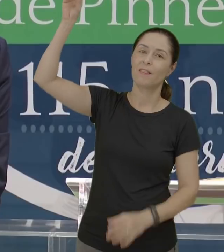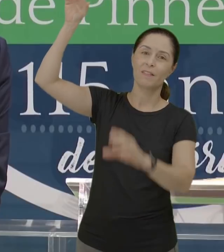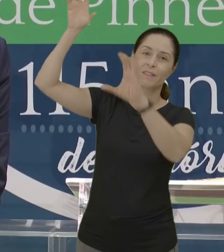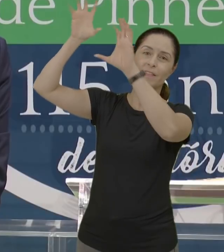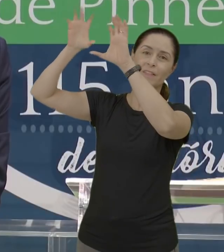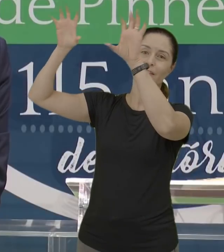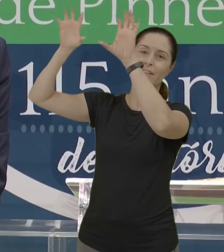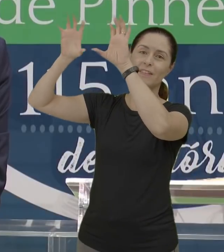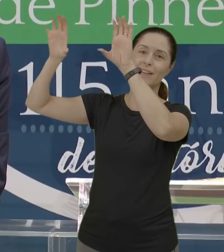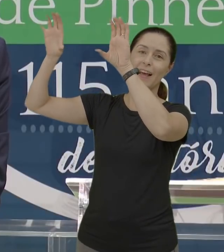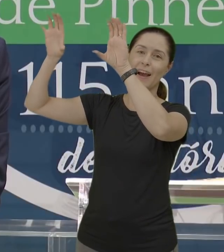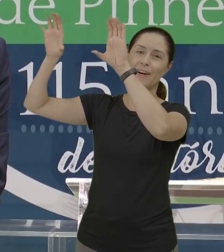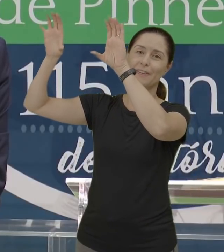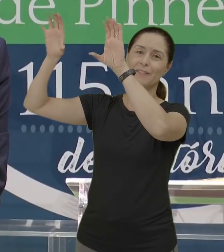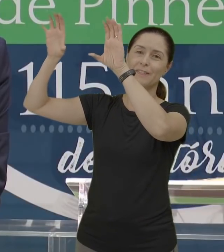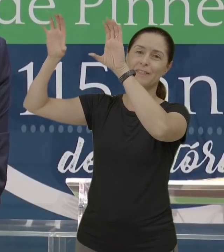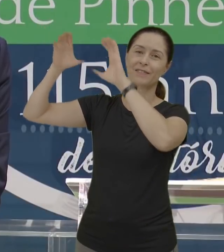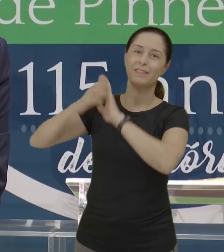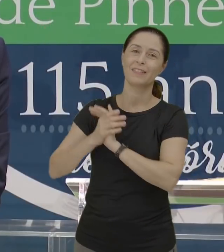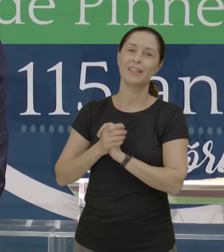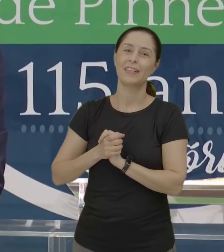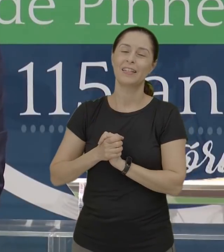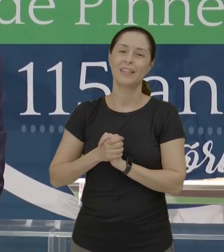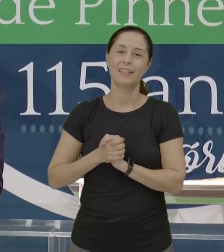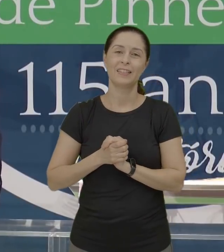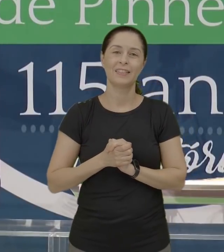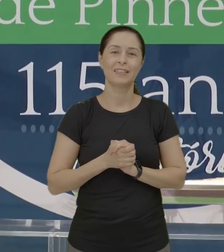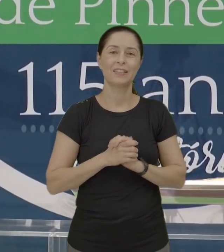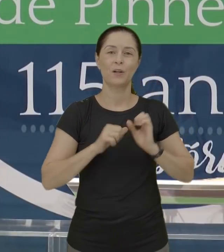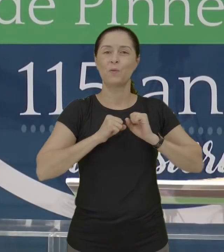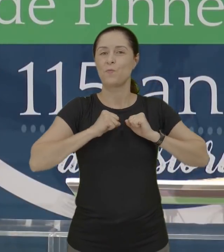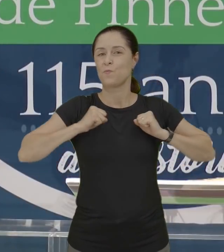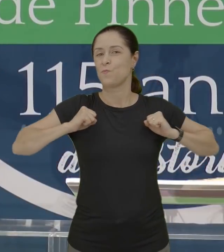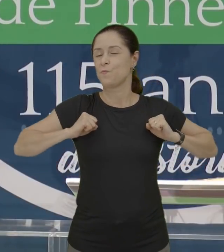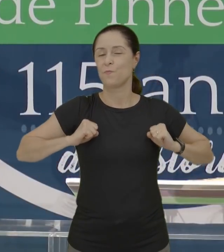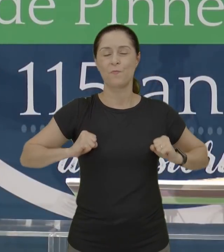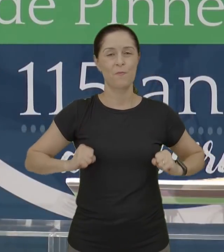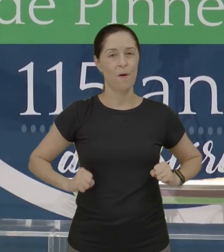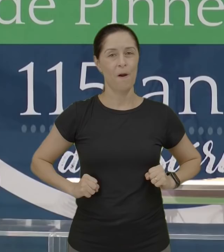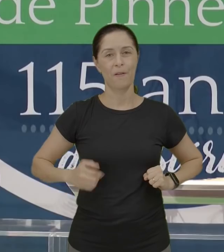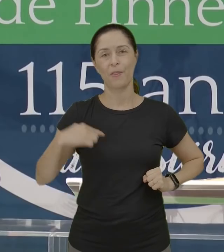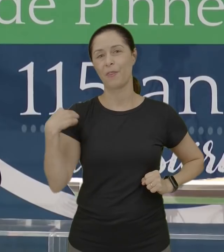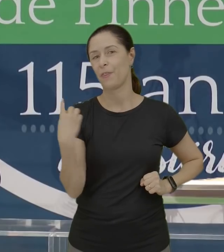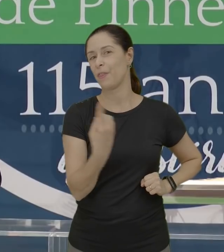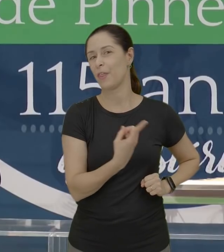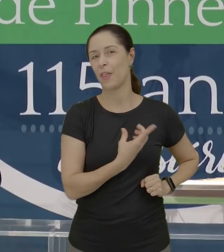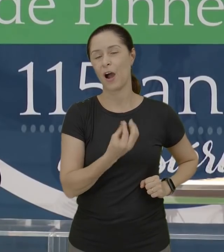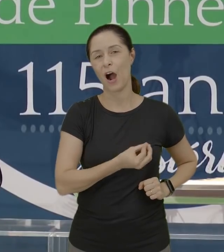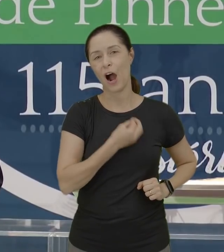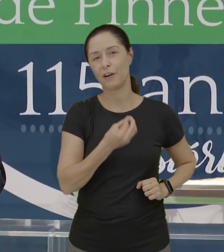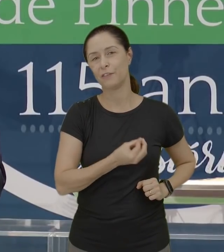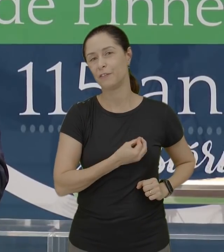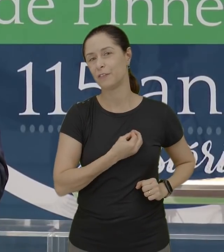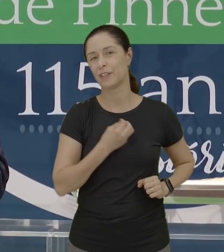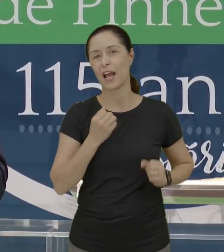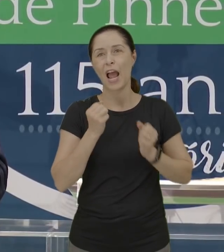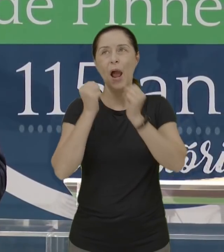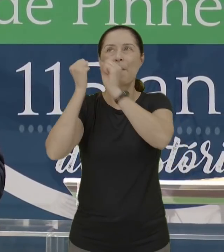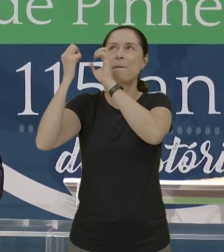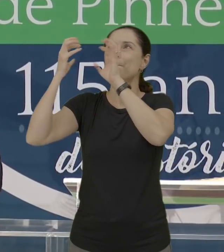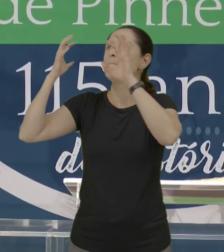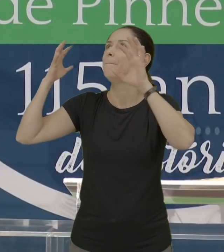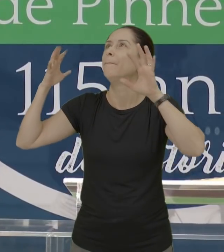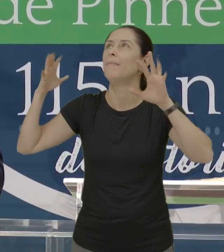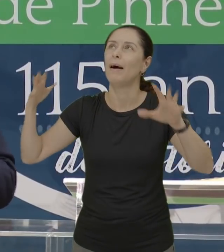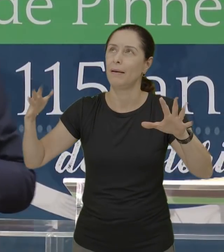como seu advogado, como seu sumo sacerdote. Oh, irmãos, que bênção é desfrutar desta